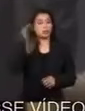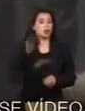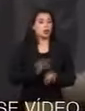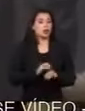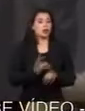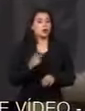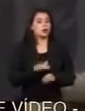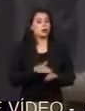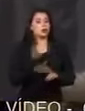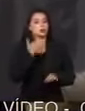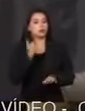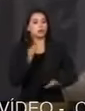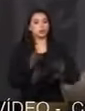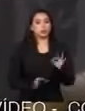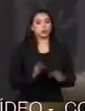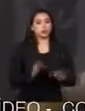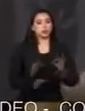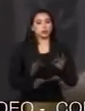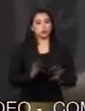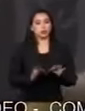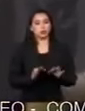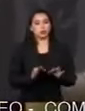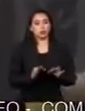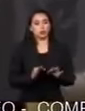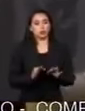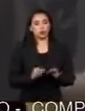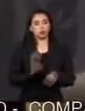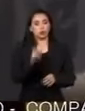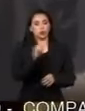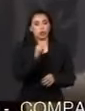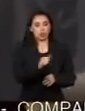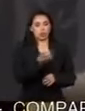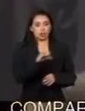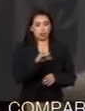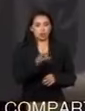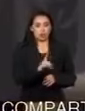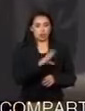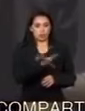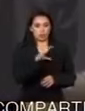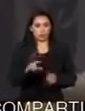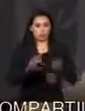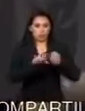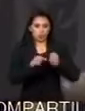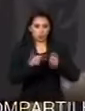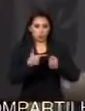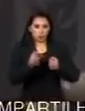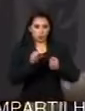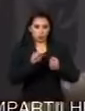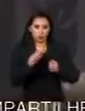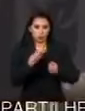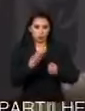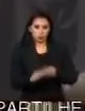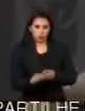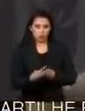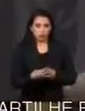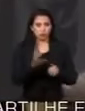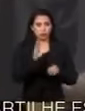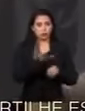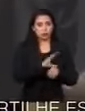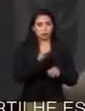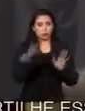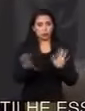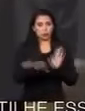julguem a ação declaratória de constitucionalidade do artigo 283, do Código de Processo Penal, com